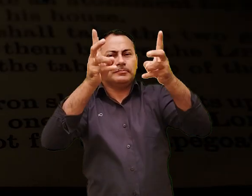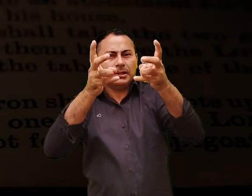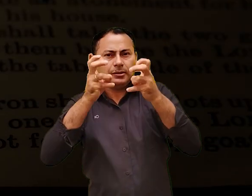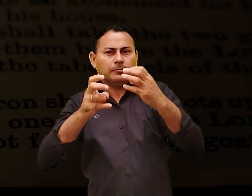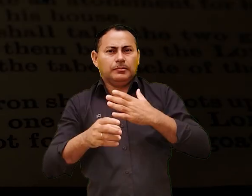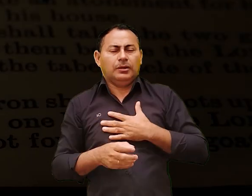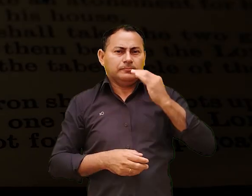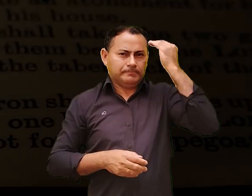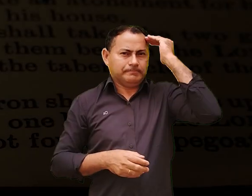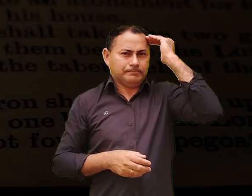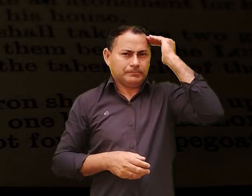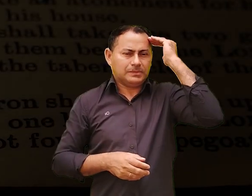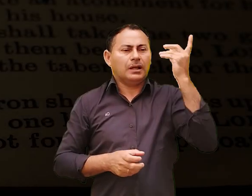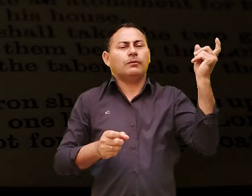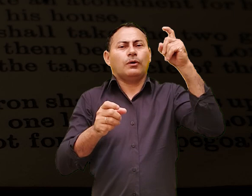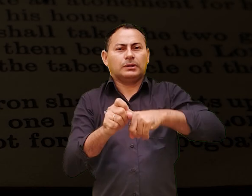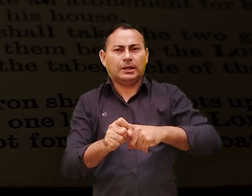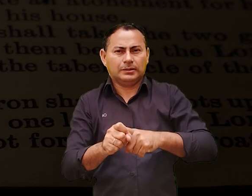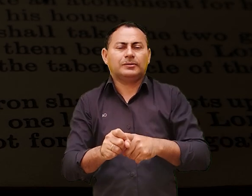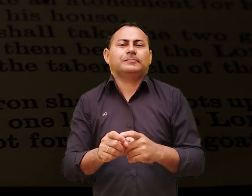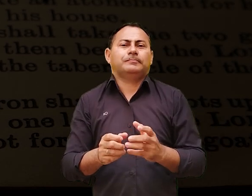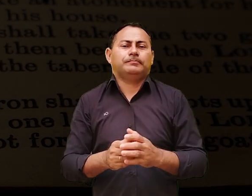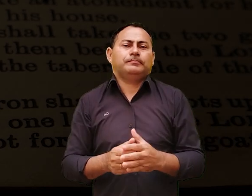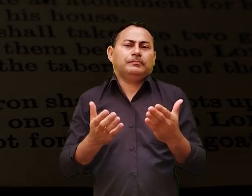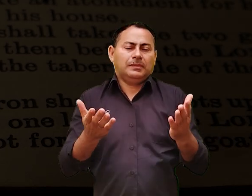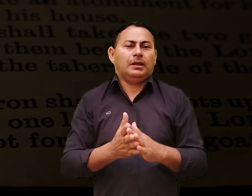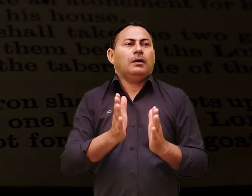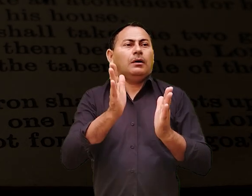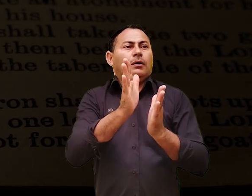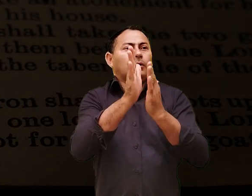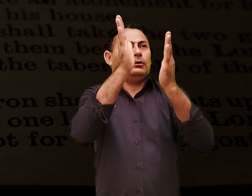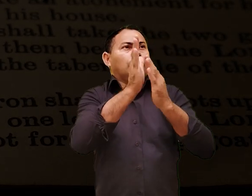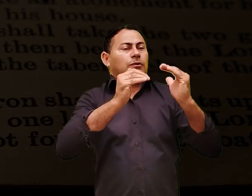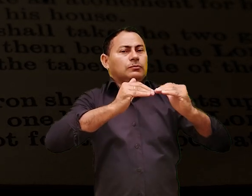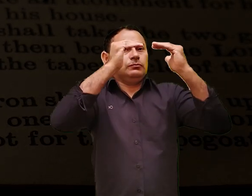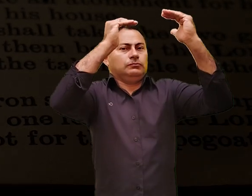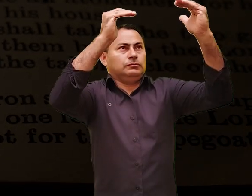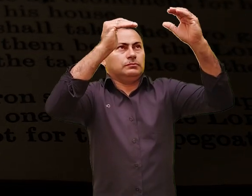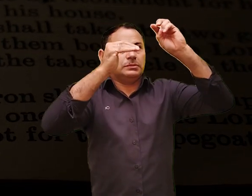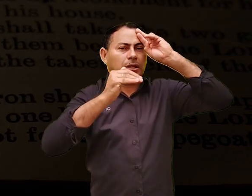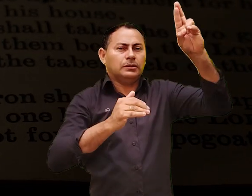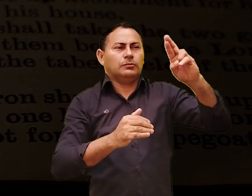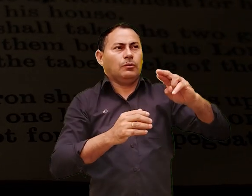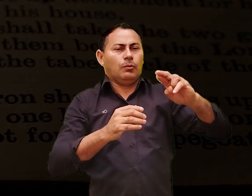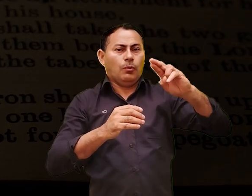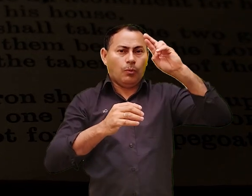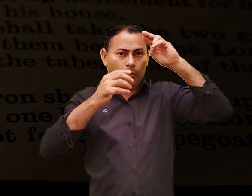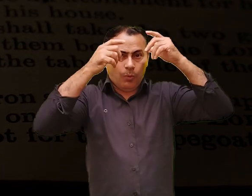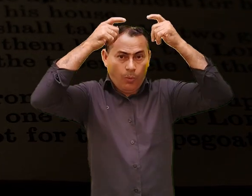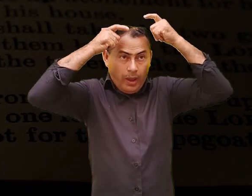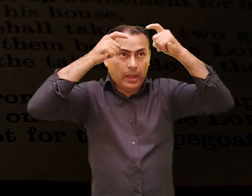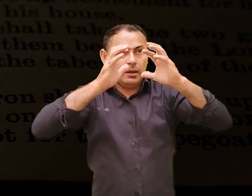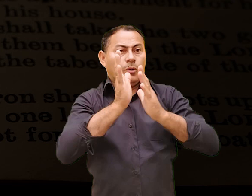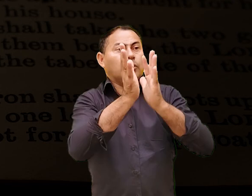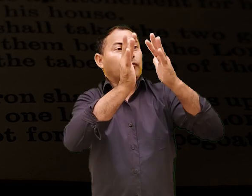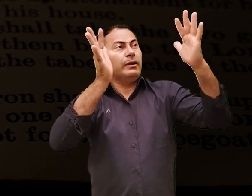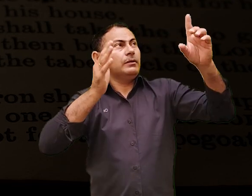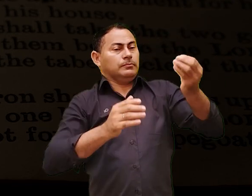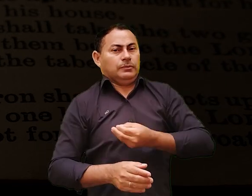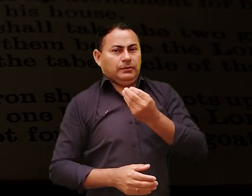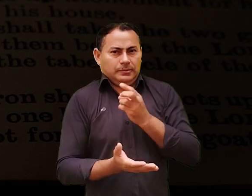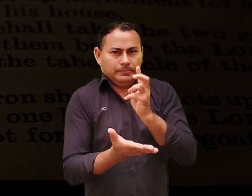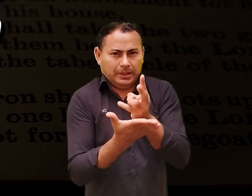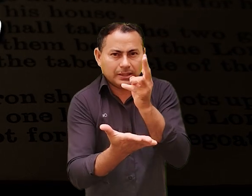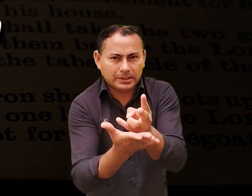percebi que o meu entendimento tinha voltado. Então louvei o Altíssimo, honrei e glorifiquei aquele que vive